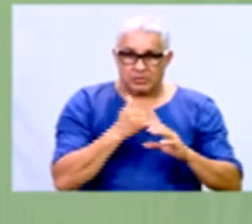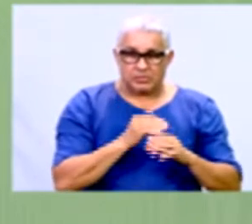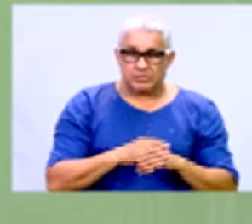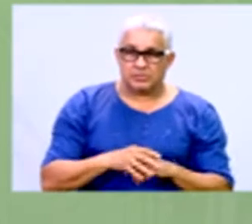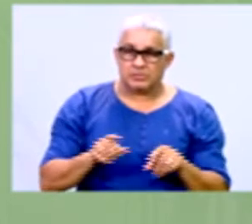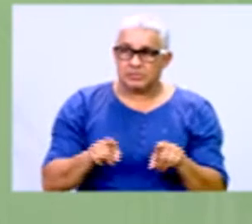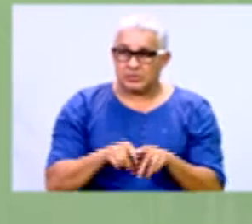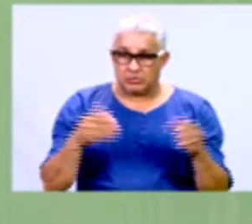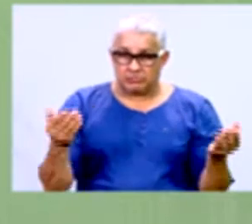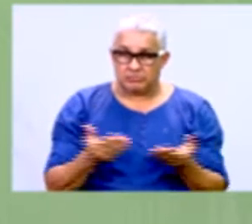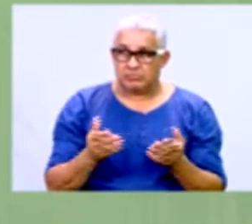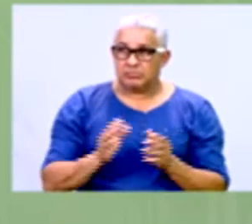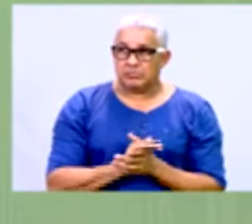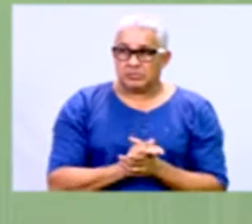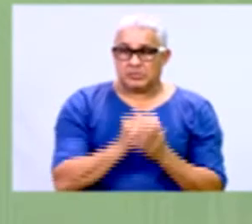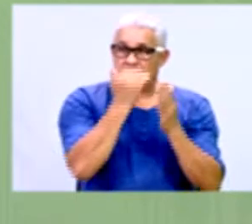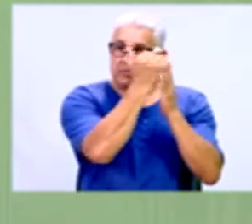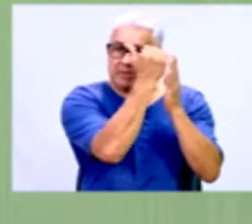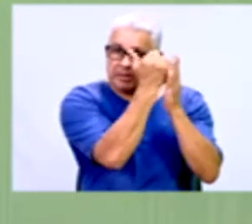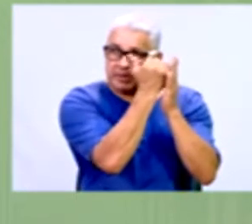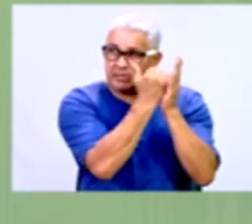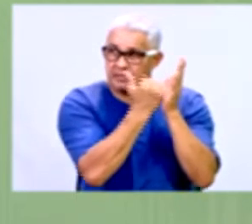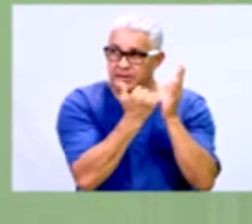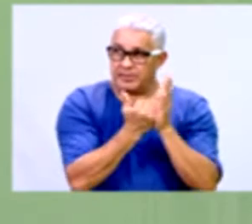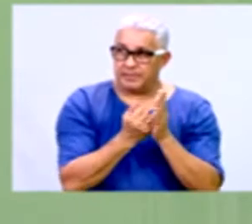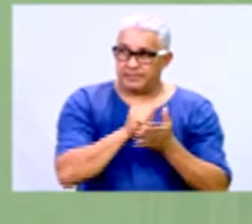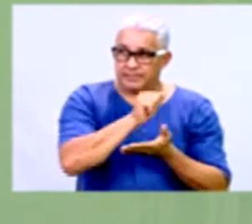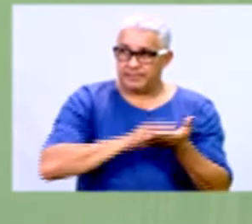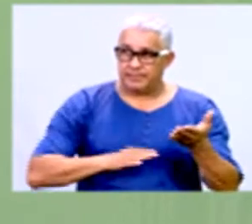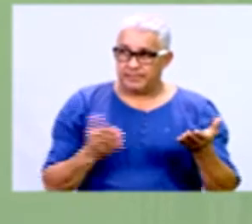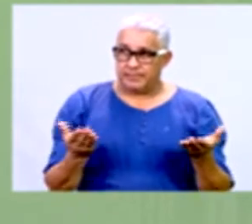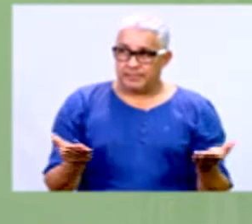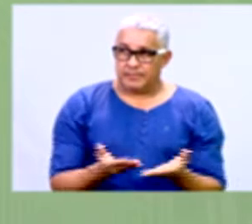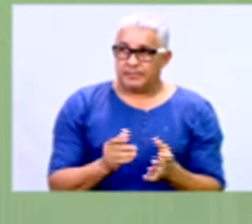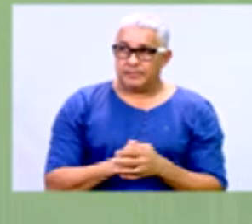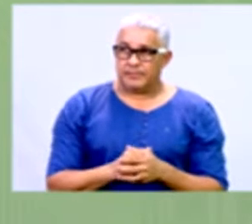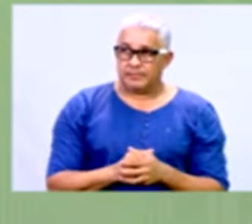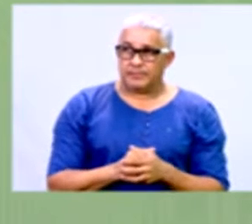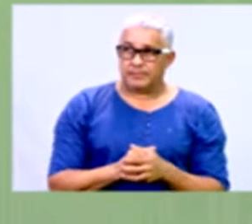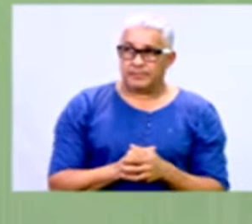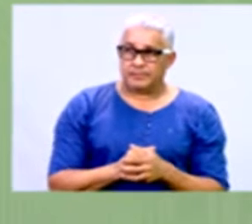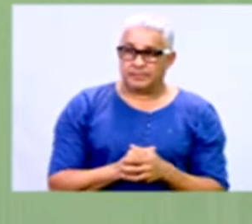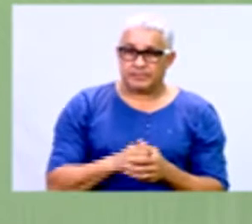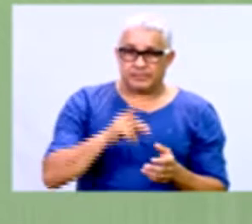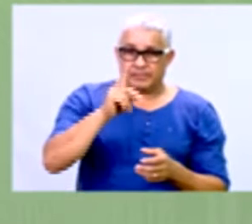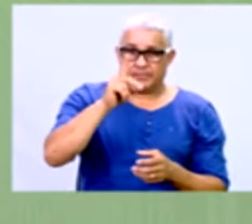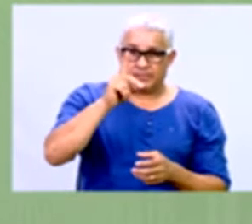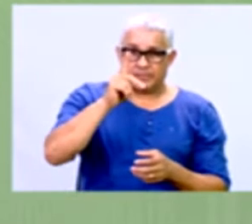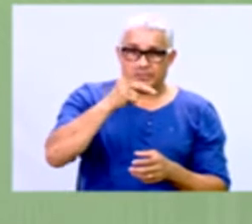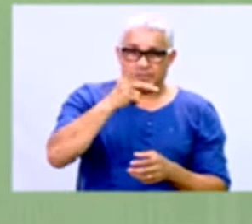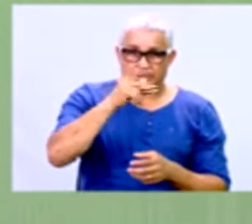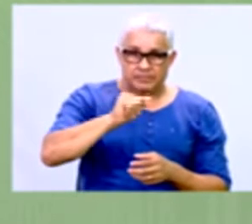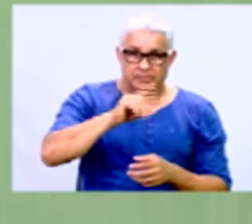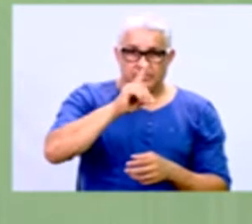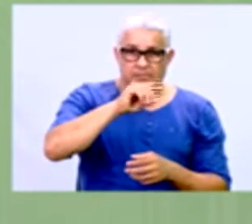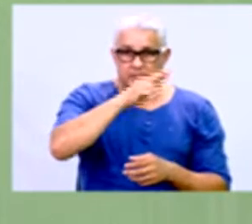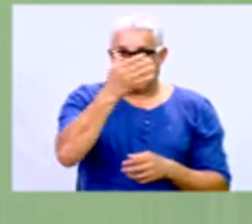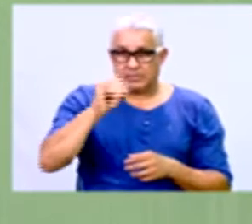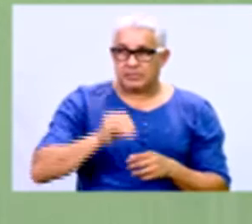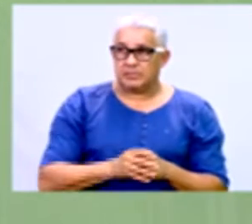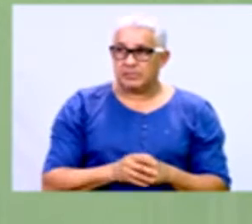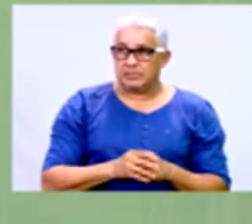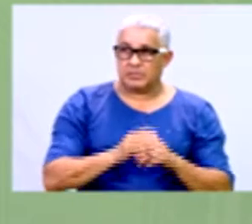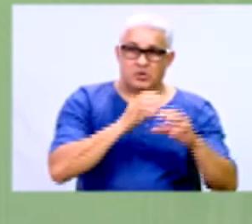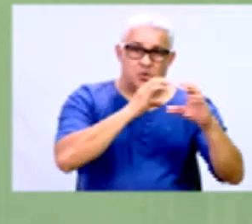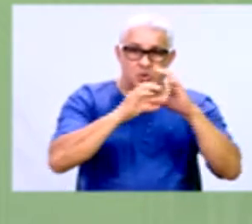Para a agenda hoje, né, das nossas atividades, vamos falar sobre esses padrões, né, de comunicação, e a gente vai